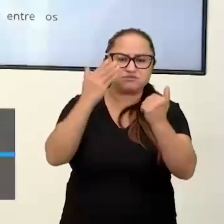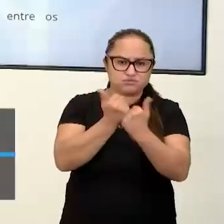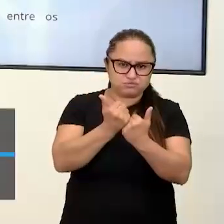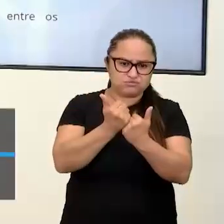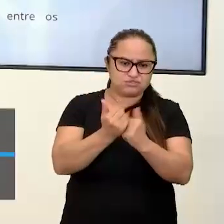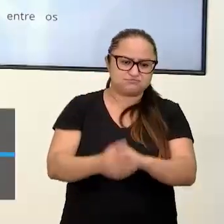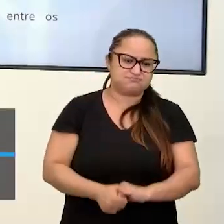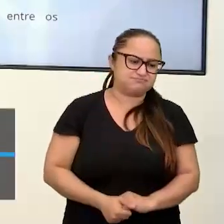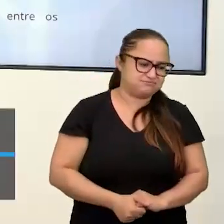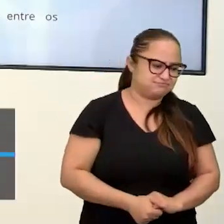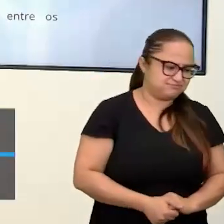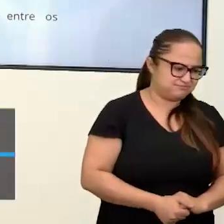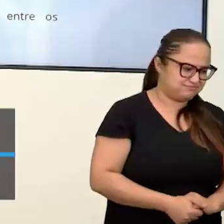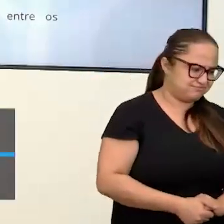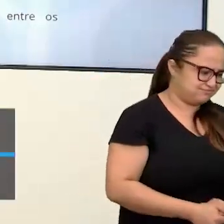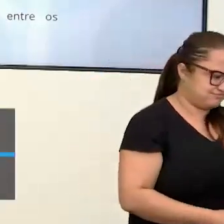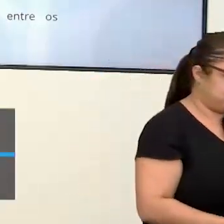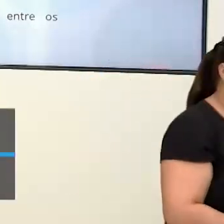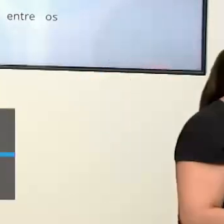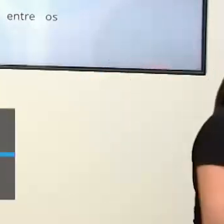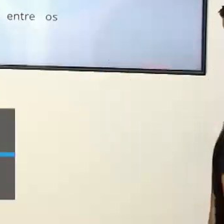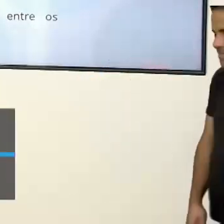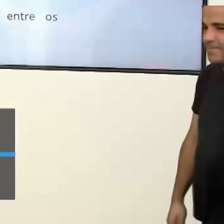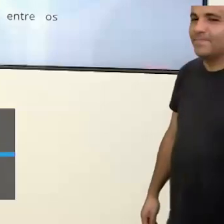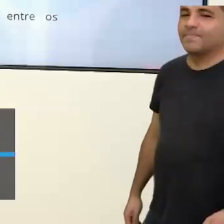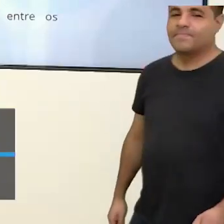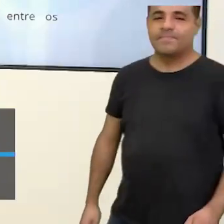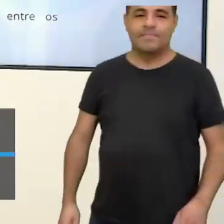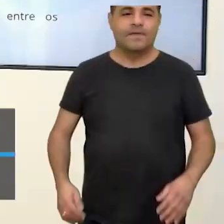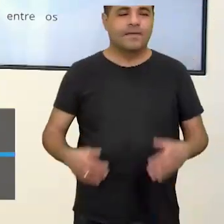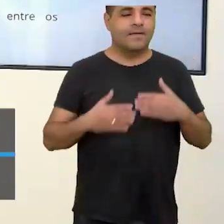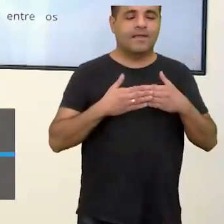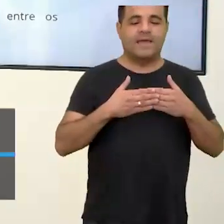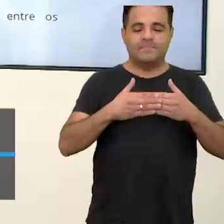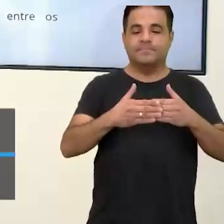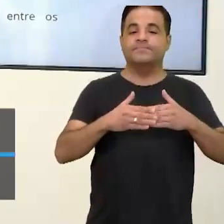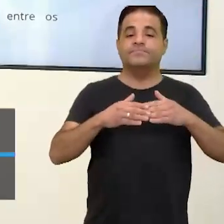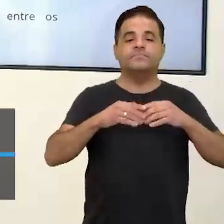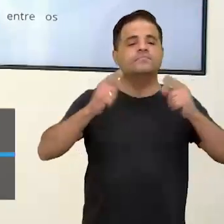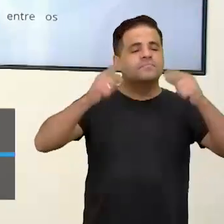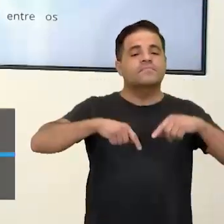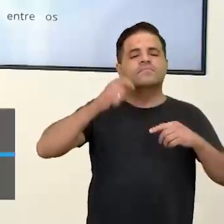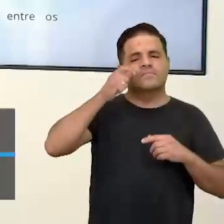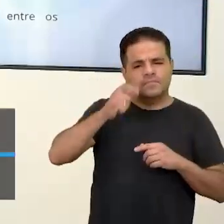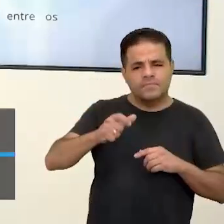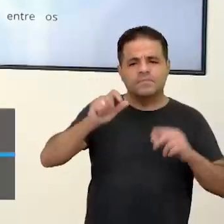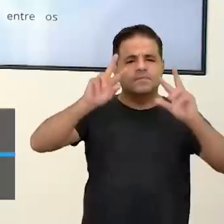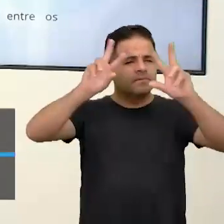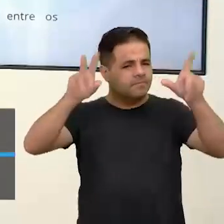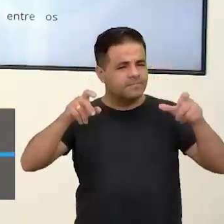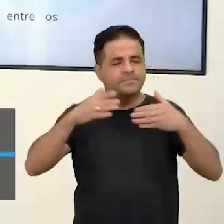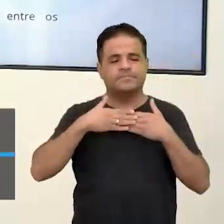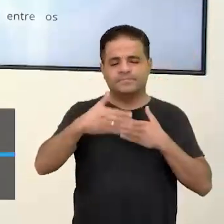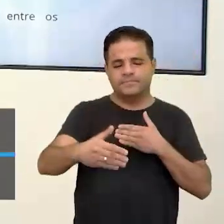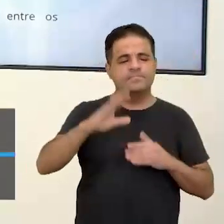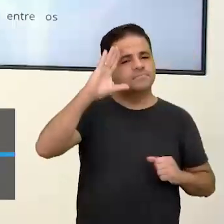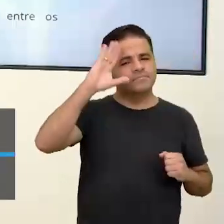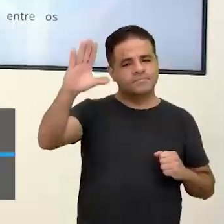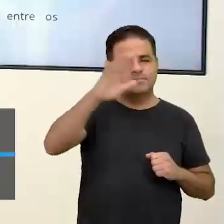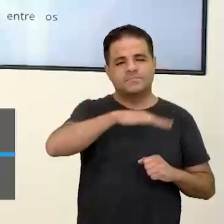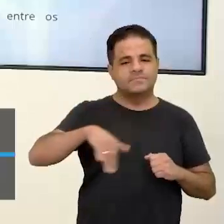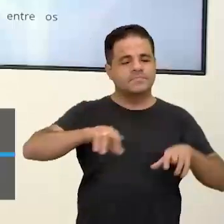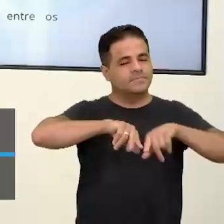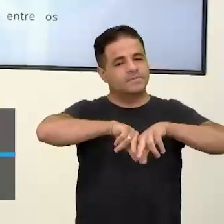têm em mão e todas as formas de expressão da humanidade é cultura. E essa expressão, esse entendimento e principalmente